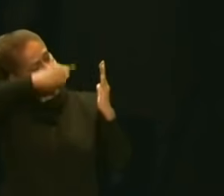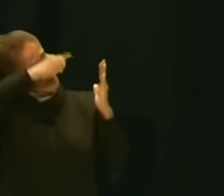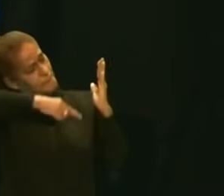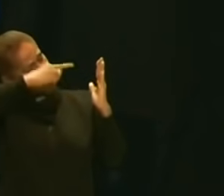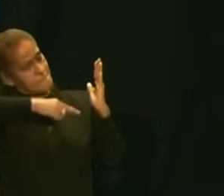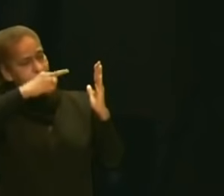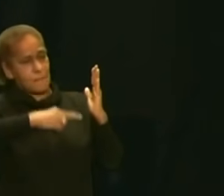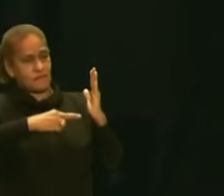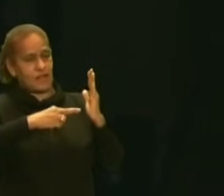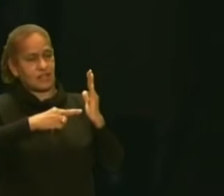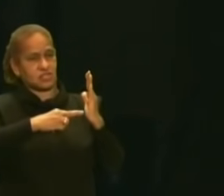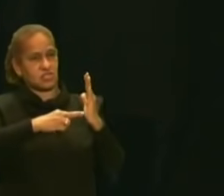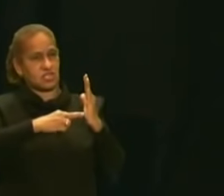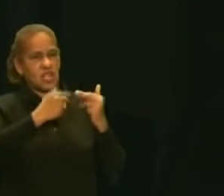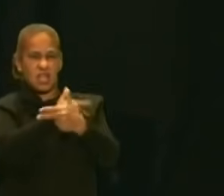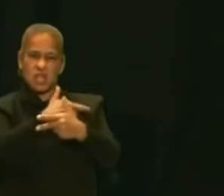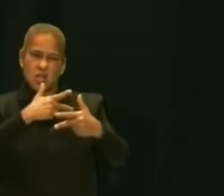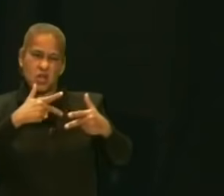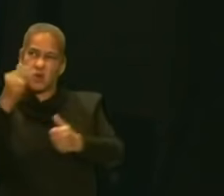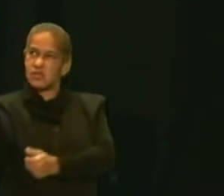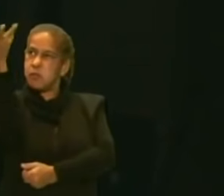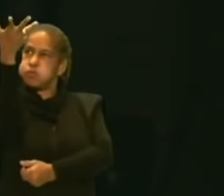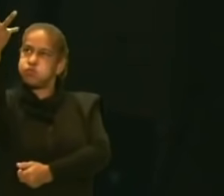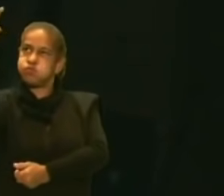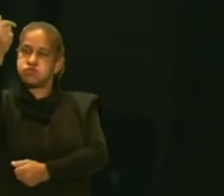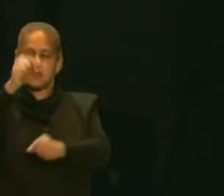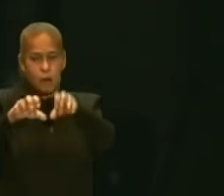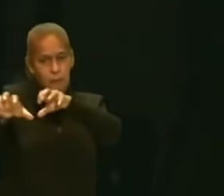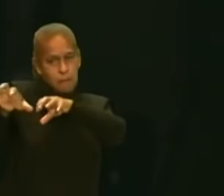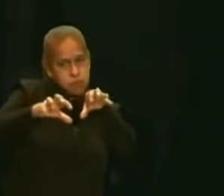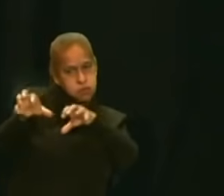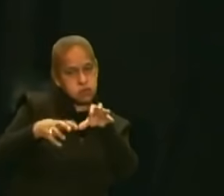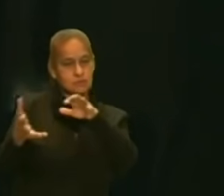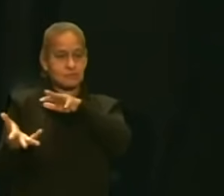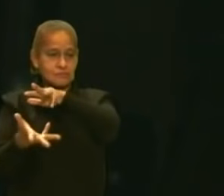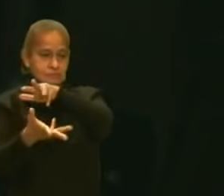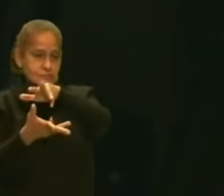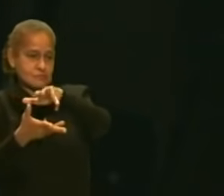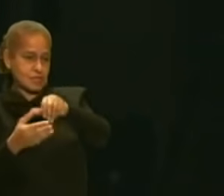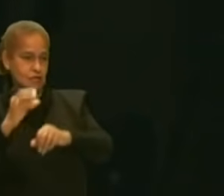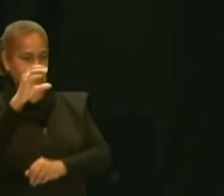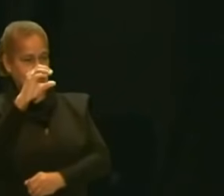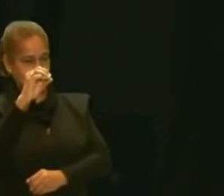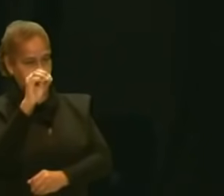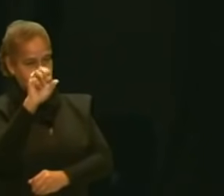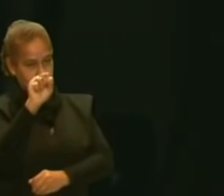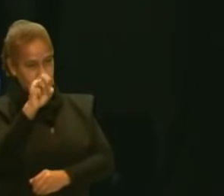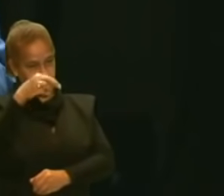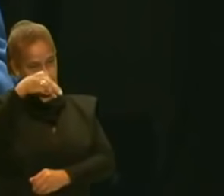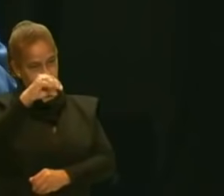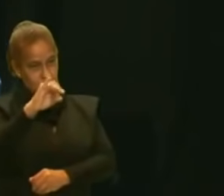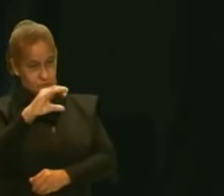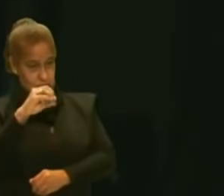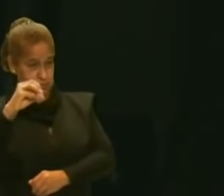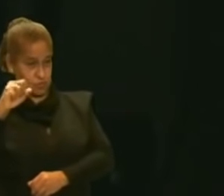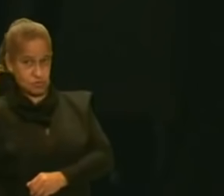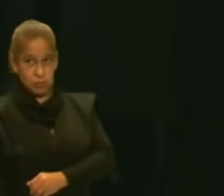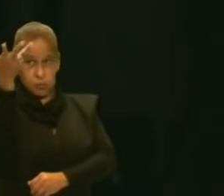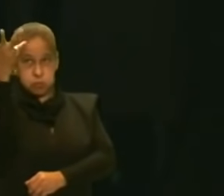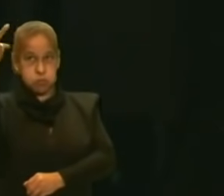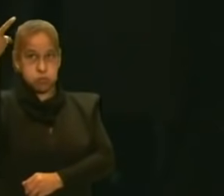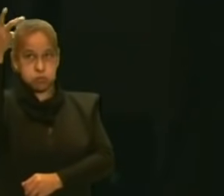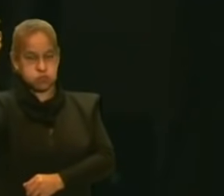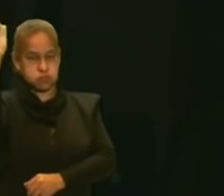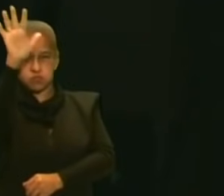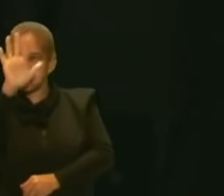eventos cósmicos que vão abalar a terra. E aí, a gente vai ver, por exemplo, que